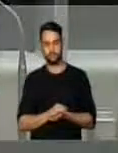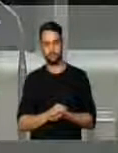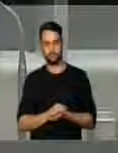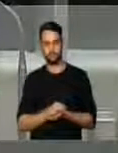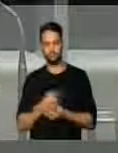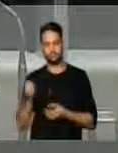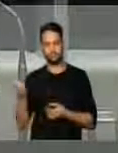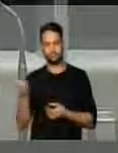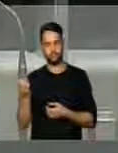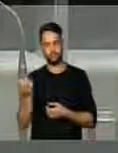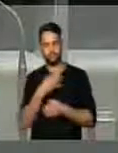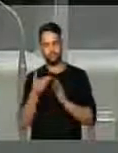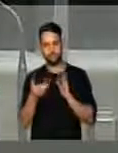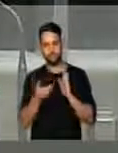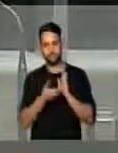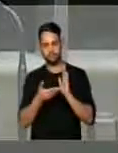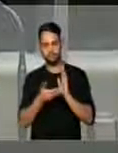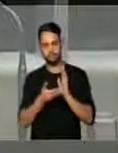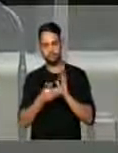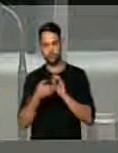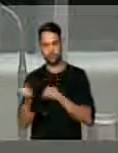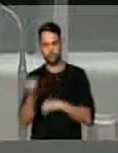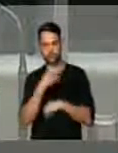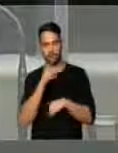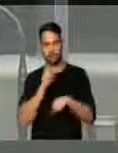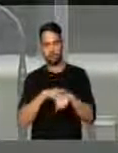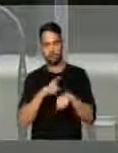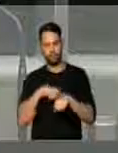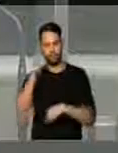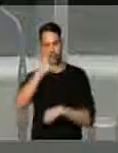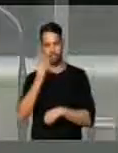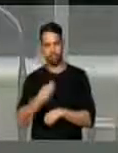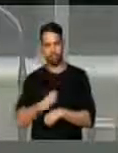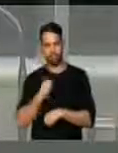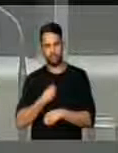Uma nova Câmara para um novo tempo no Brasil.